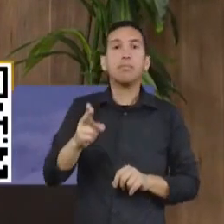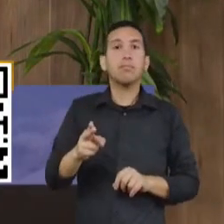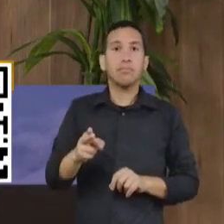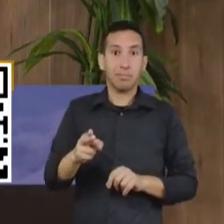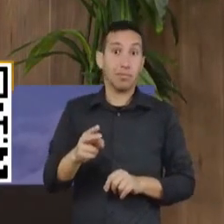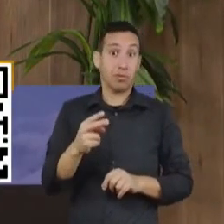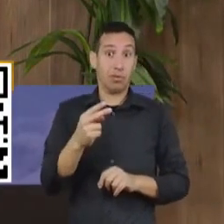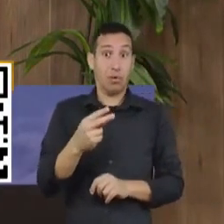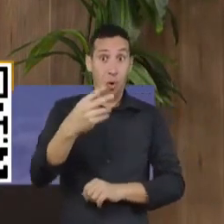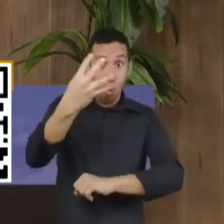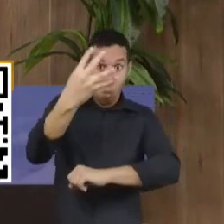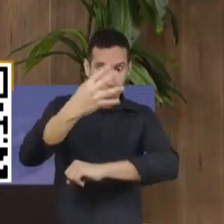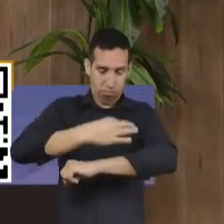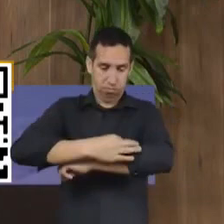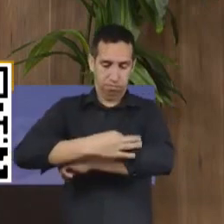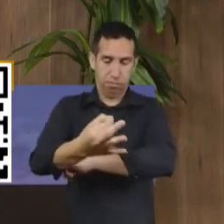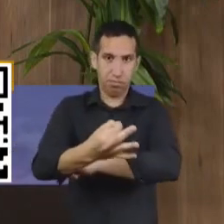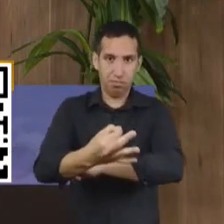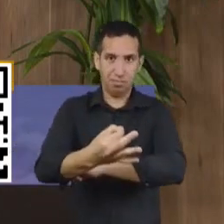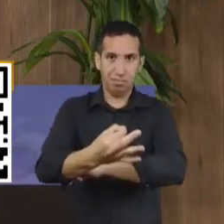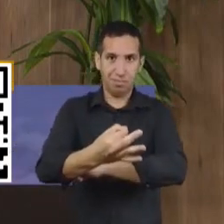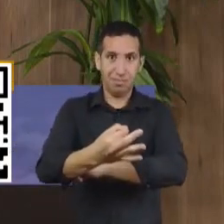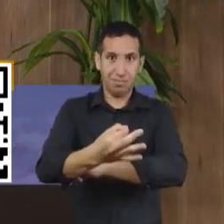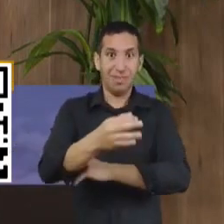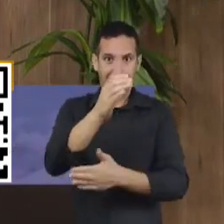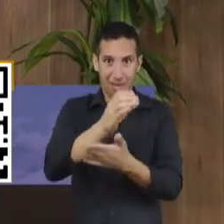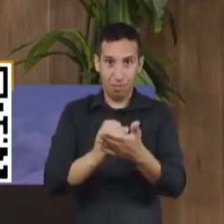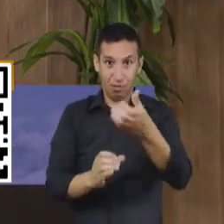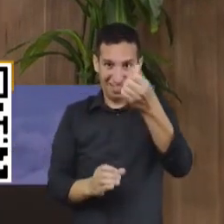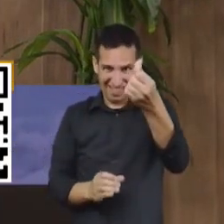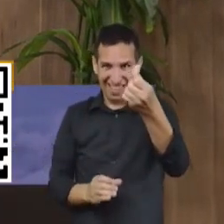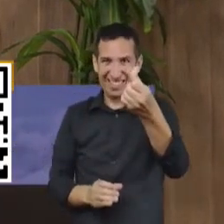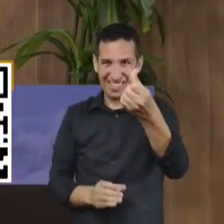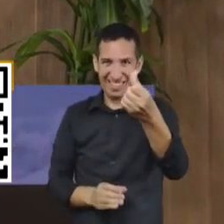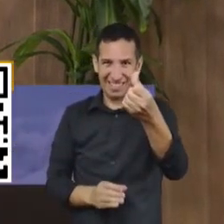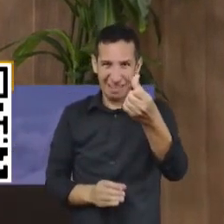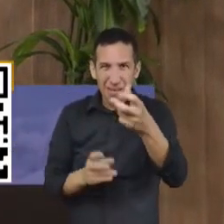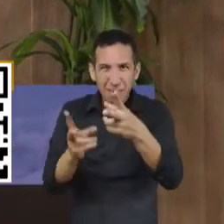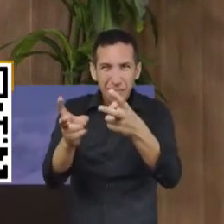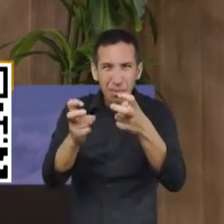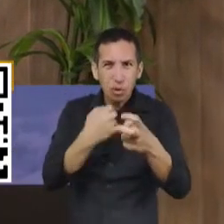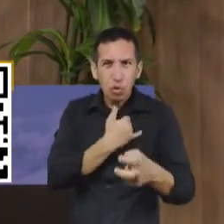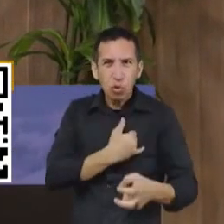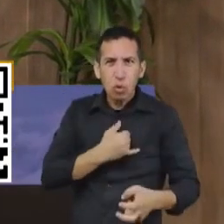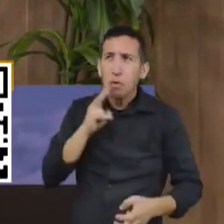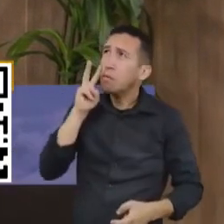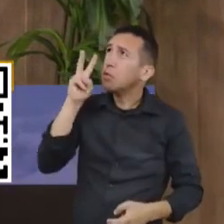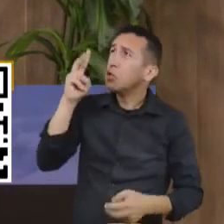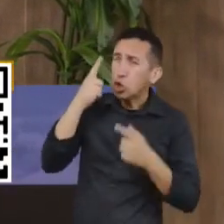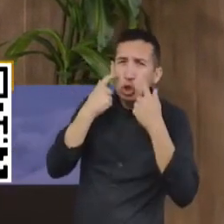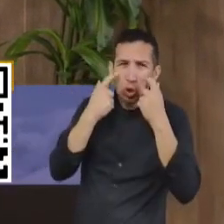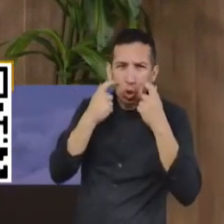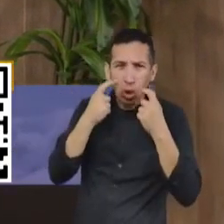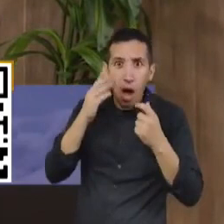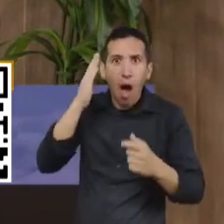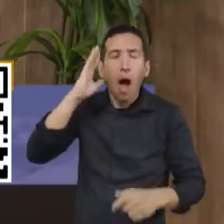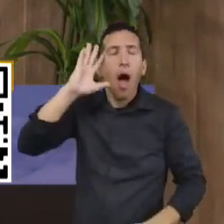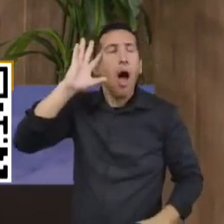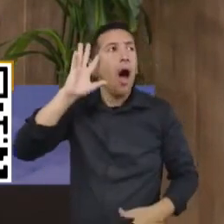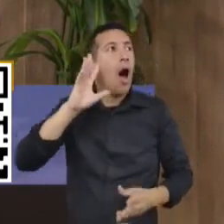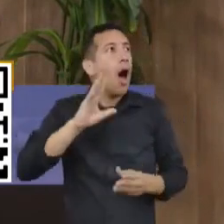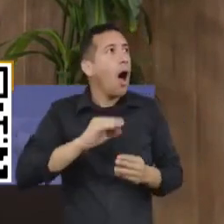selo aqui do Apocalipse Capítulo 6 você entendeu porque que João ele chorava quando viu o Livro Selado